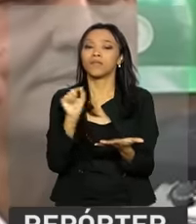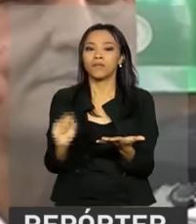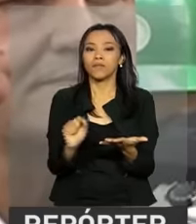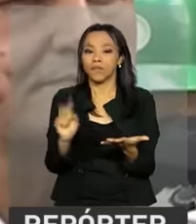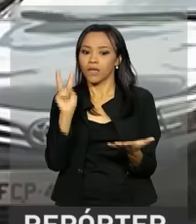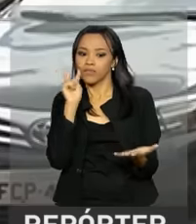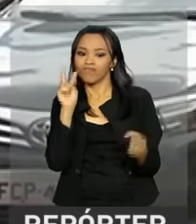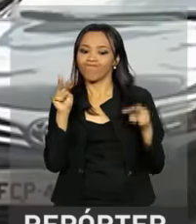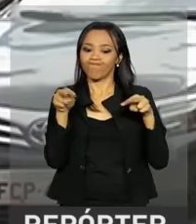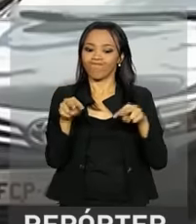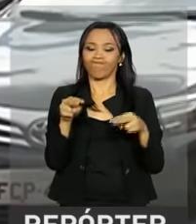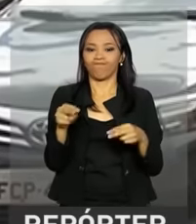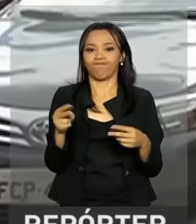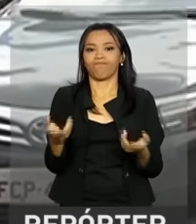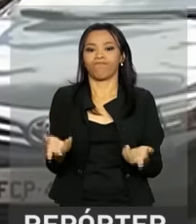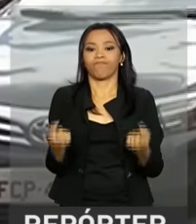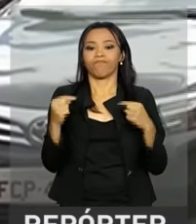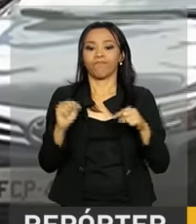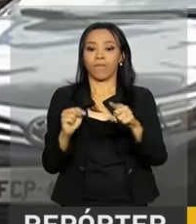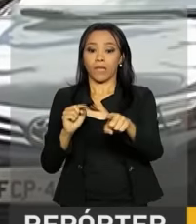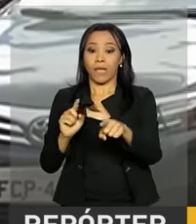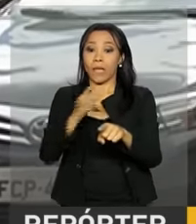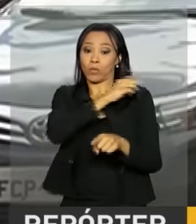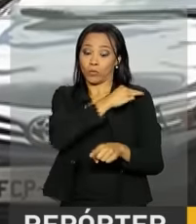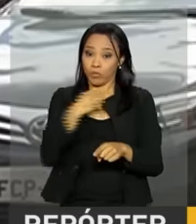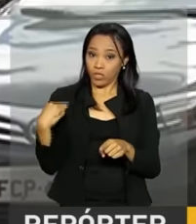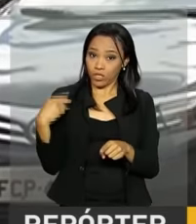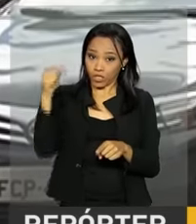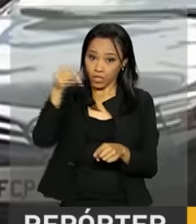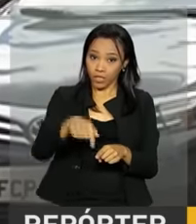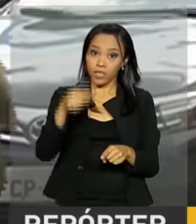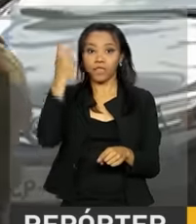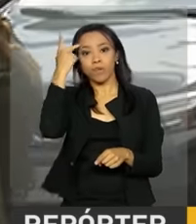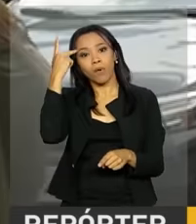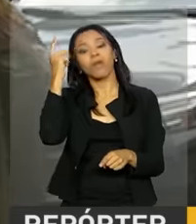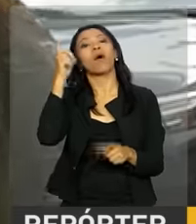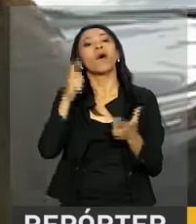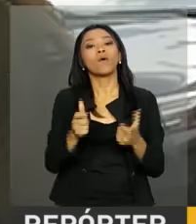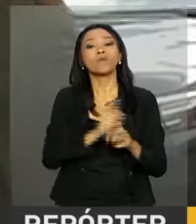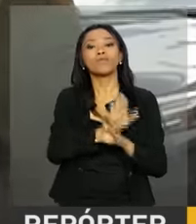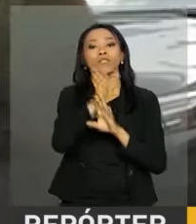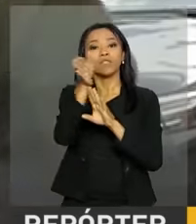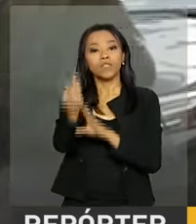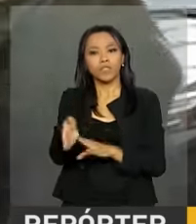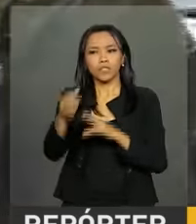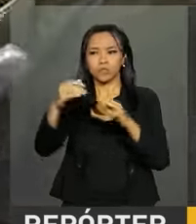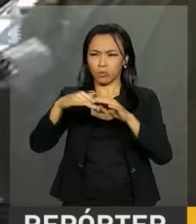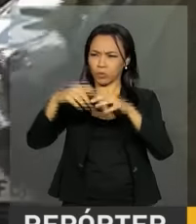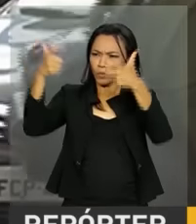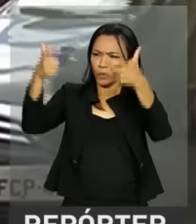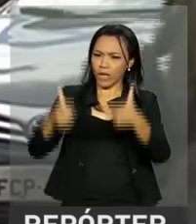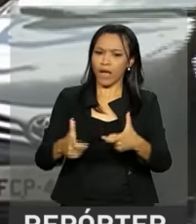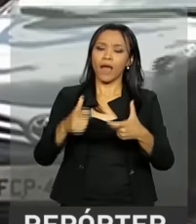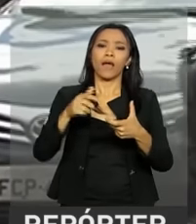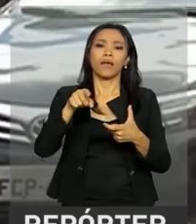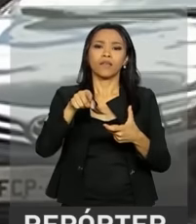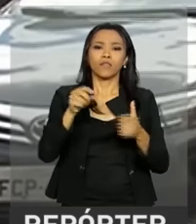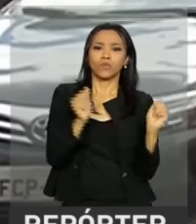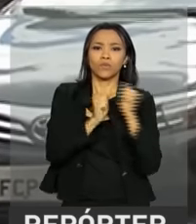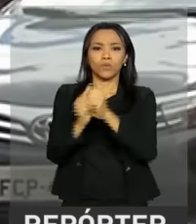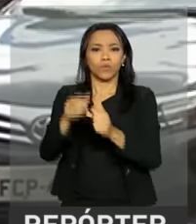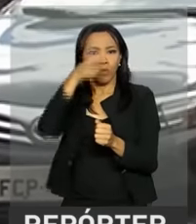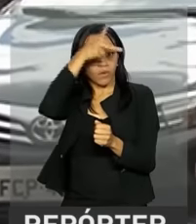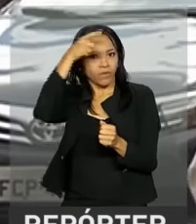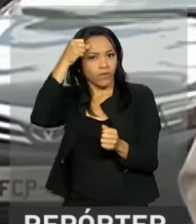cidade de São Paulo a primeira parada do Ministro Marcos Beltrão aqui em São Paulo foi no Complexo do aemi onde acompanhado pelo prefeito João Dória